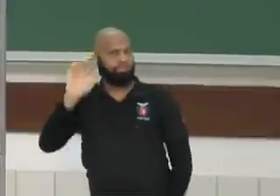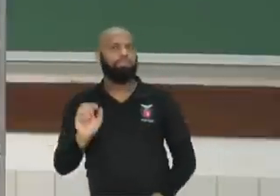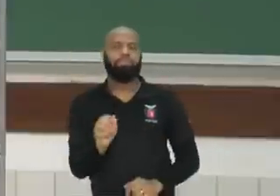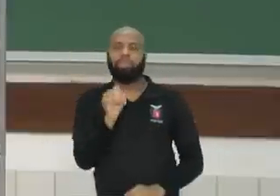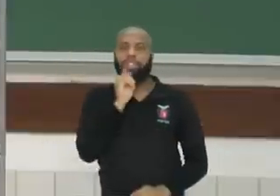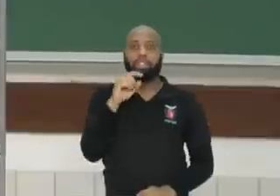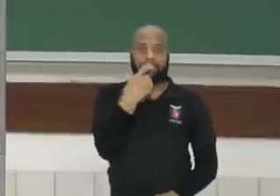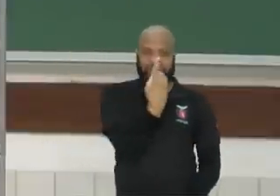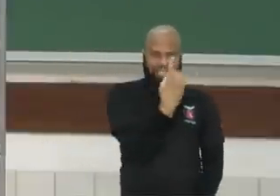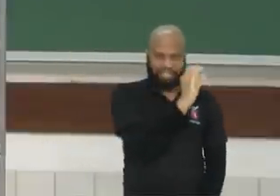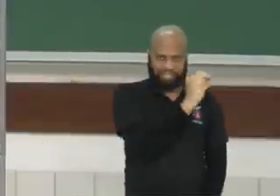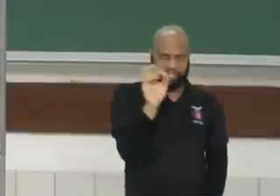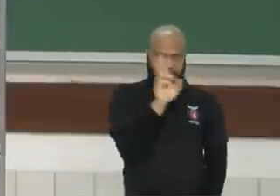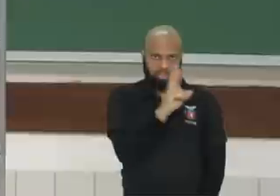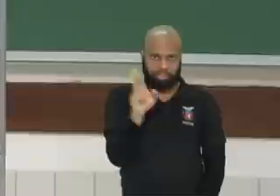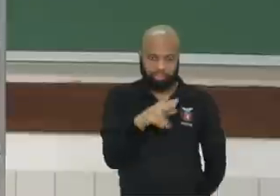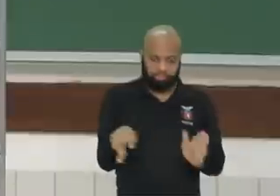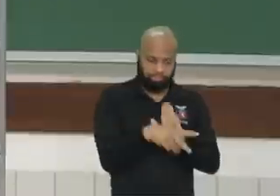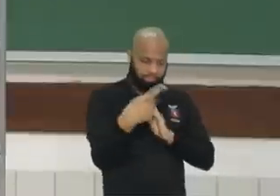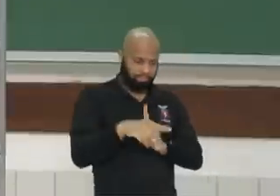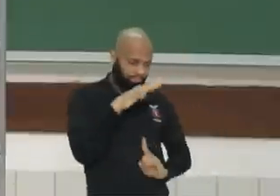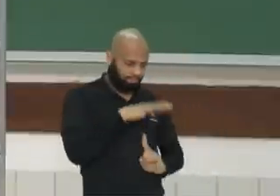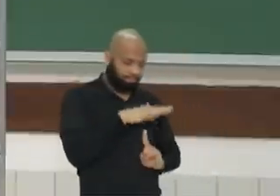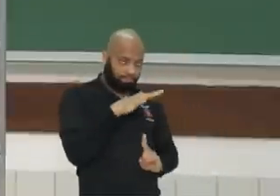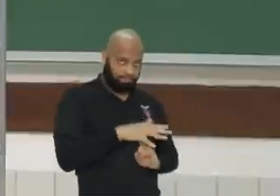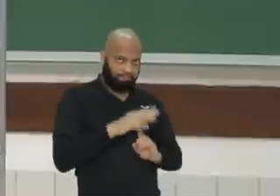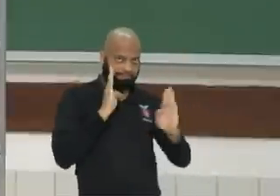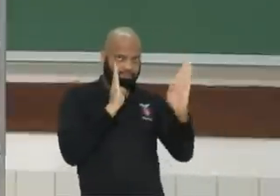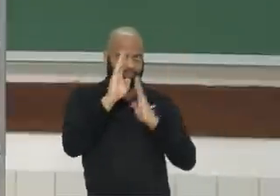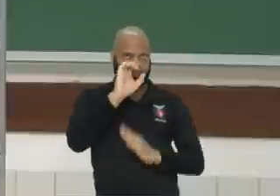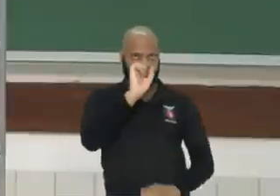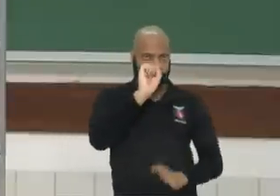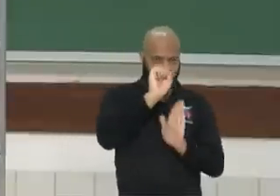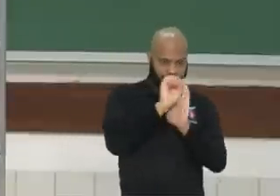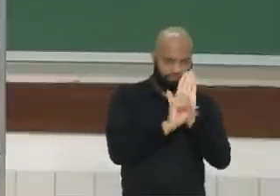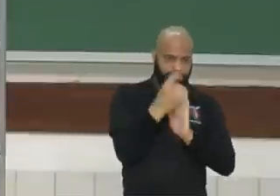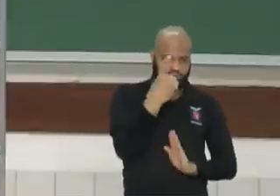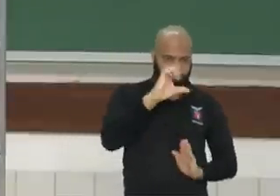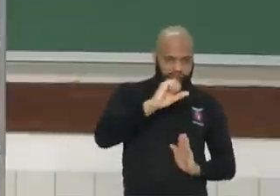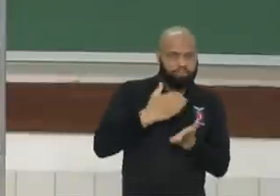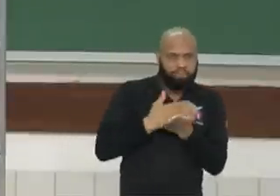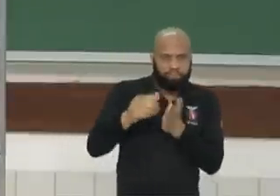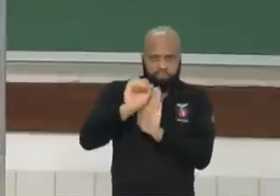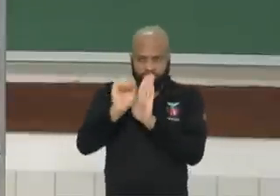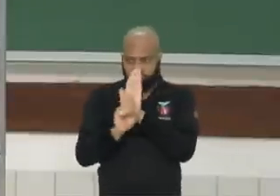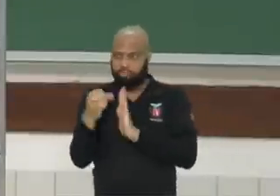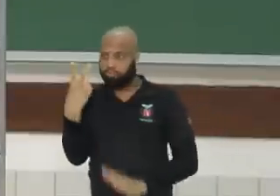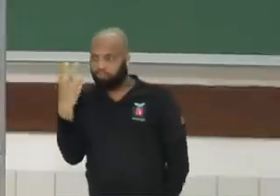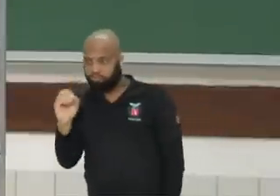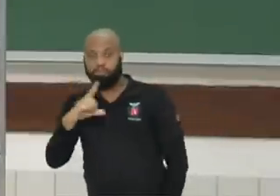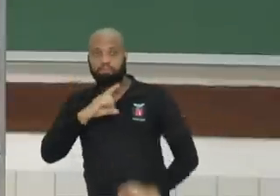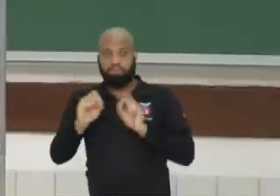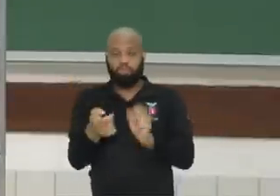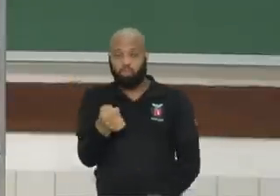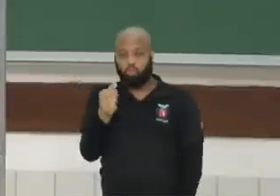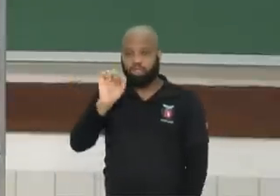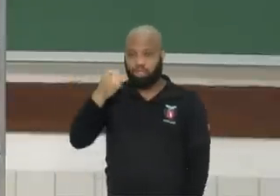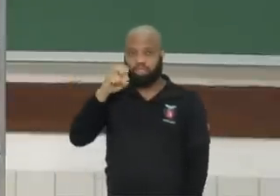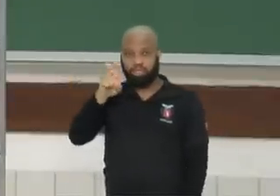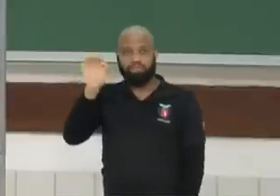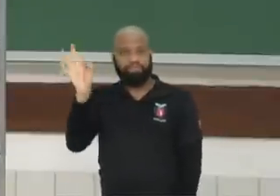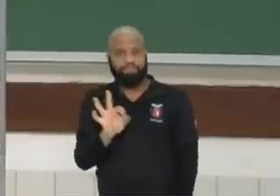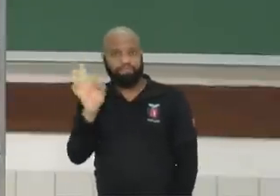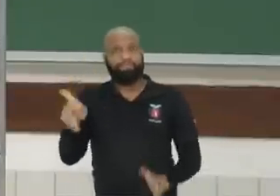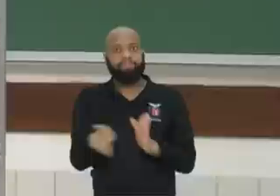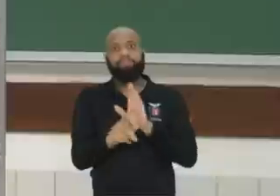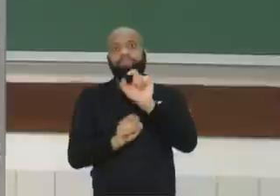100 reais que o Paraná produzia durante o século XIX, início do século XX, quase 85%